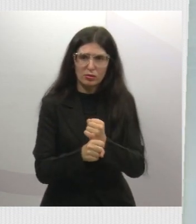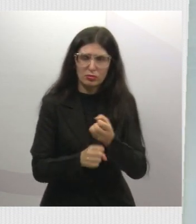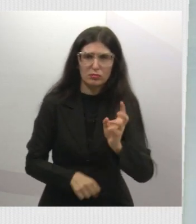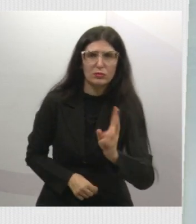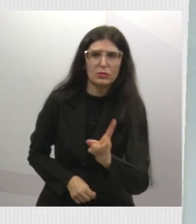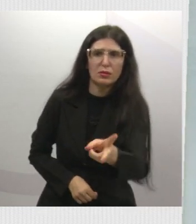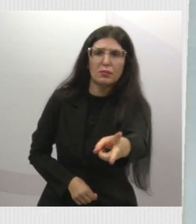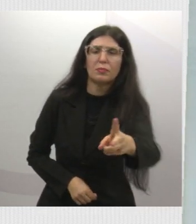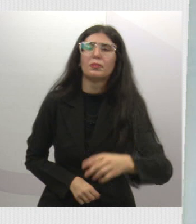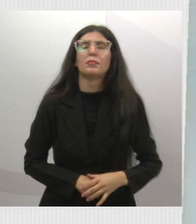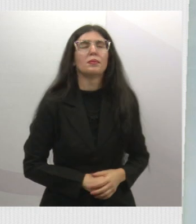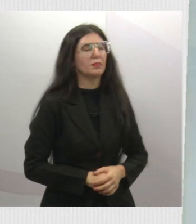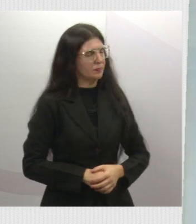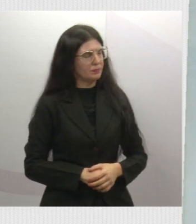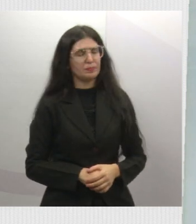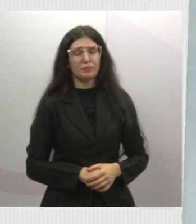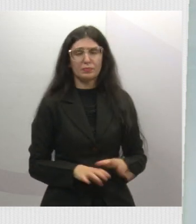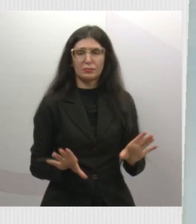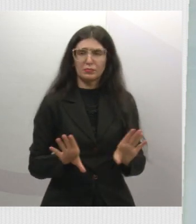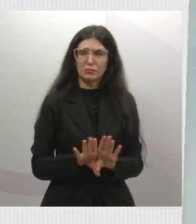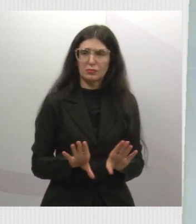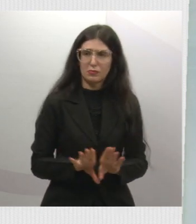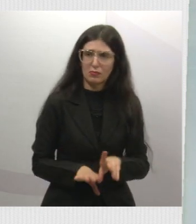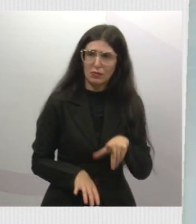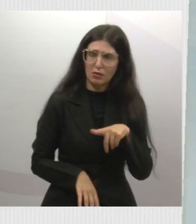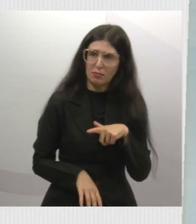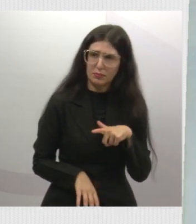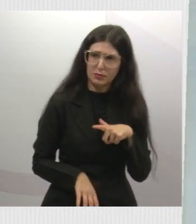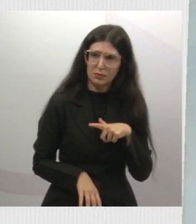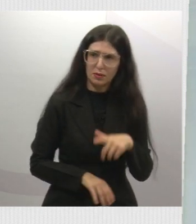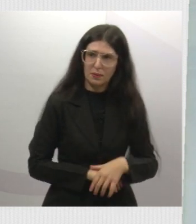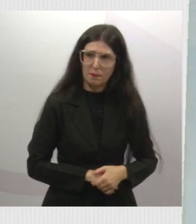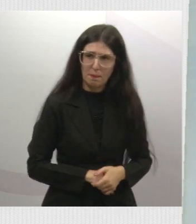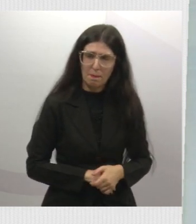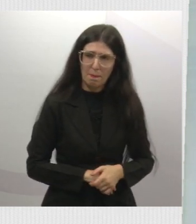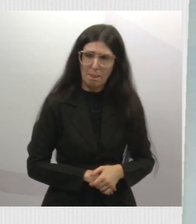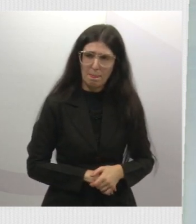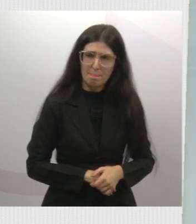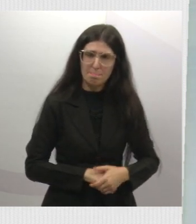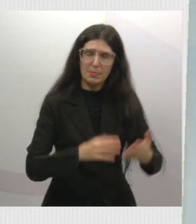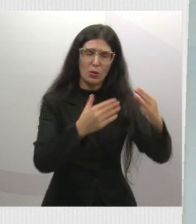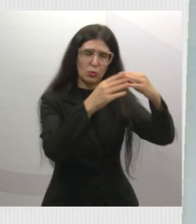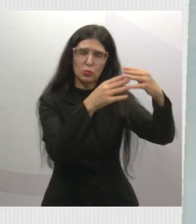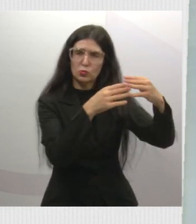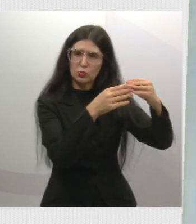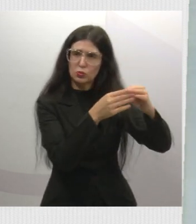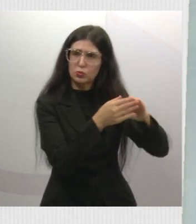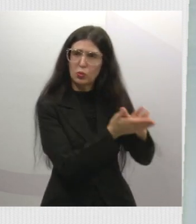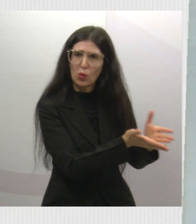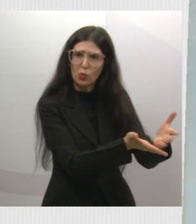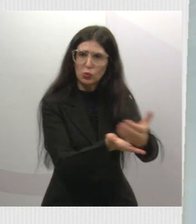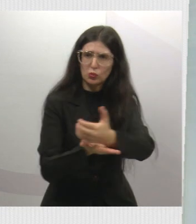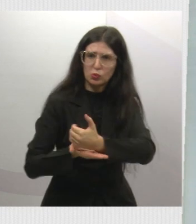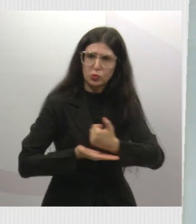correntes. Temos uma ordem orçamentária projetada para o ano